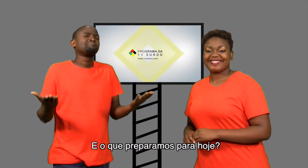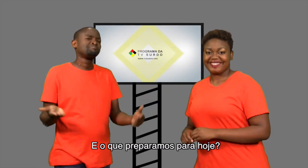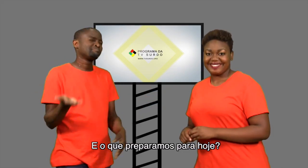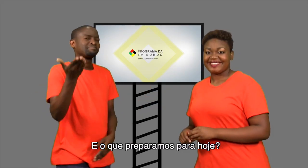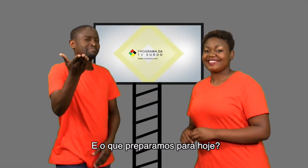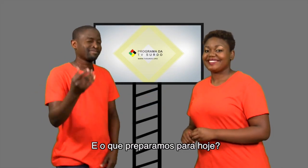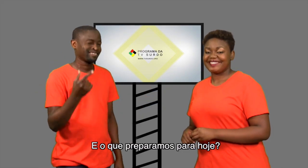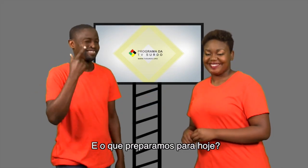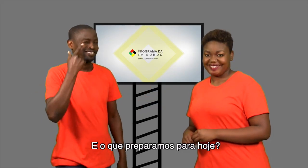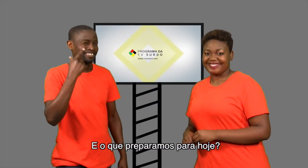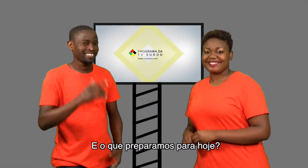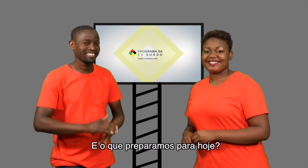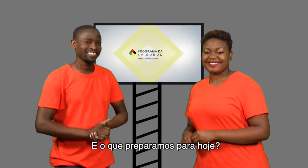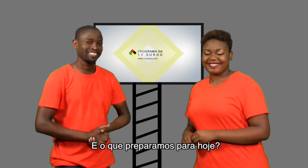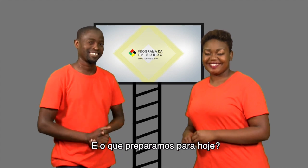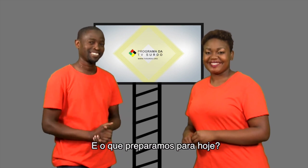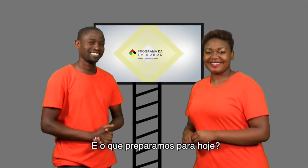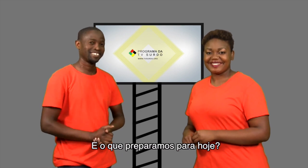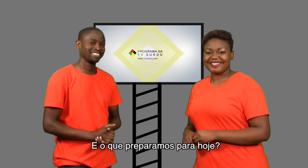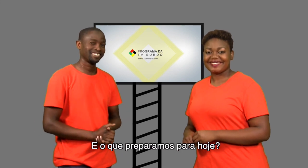E o que preparamos para hoje?